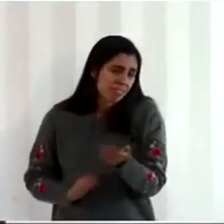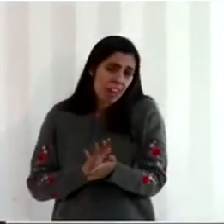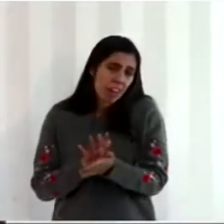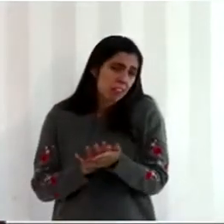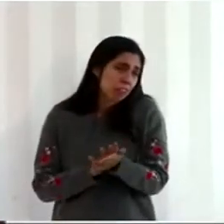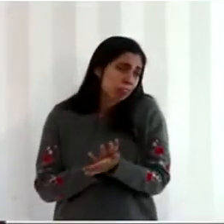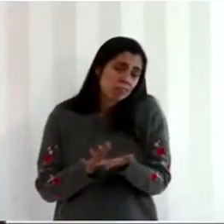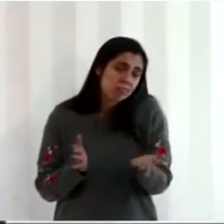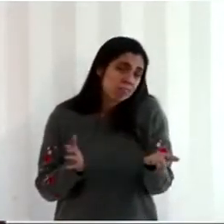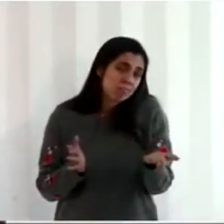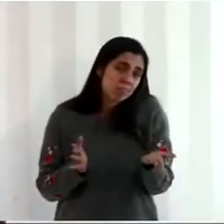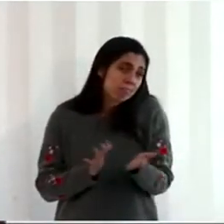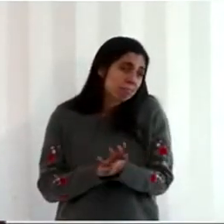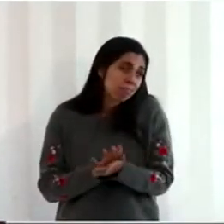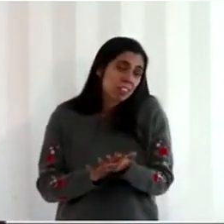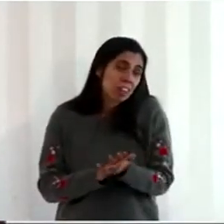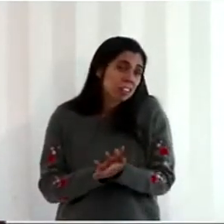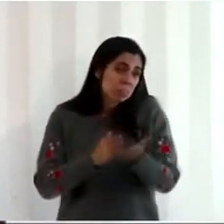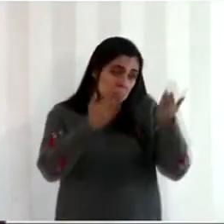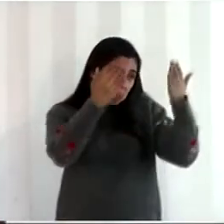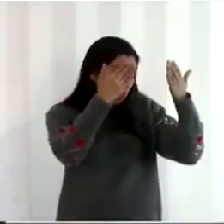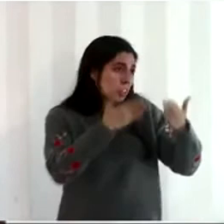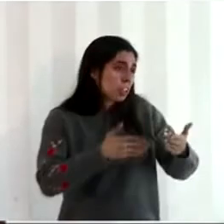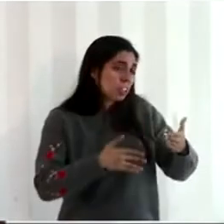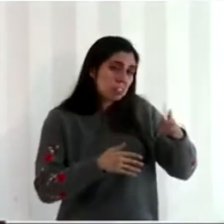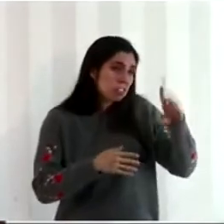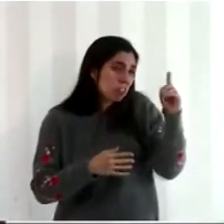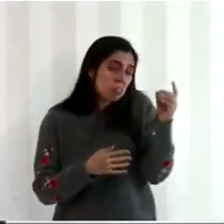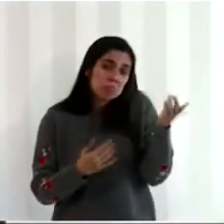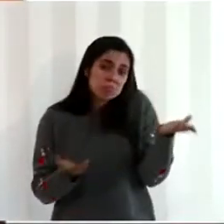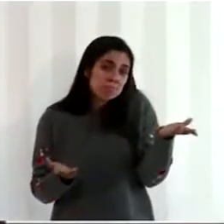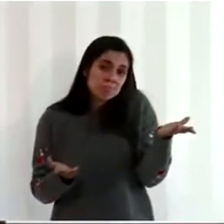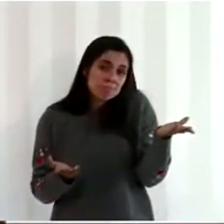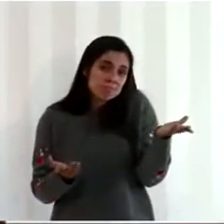minha santidade naqueles que se achegarem a mim.